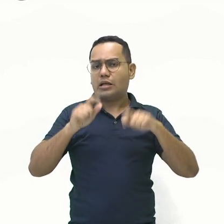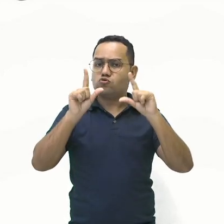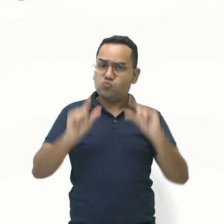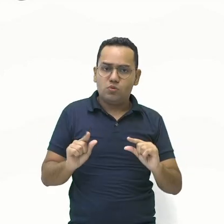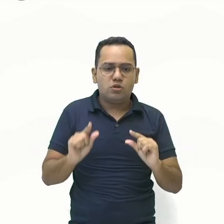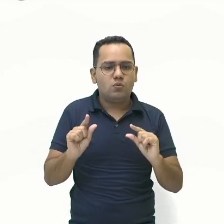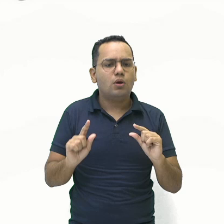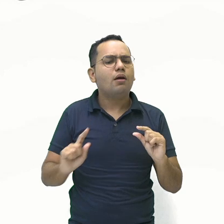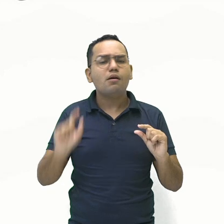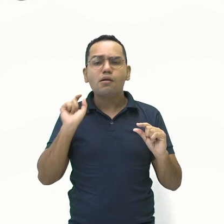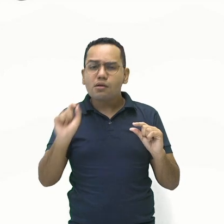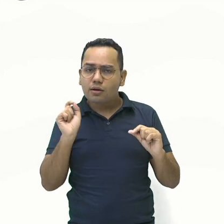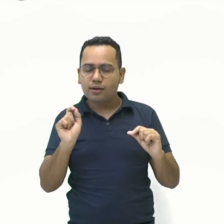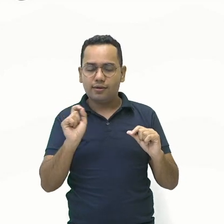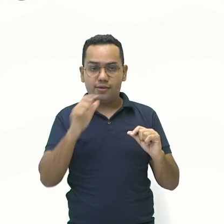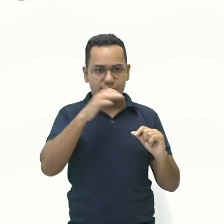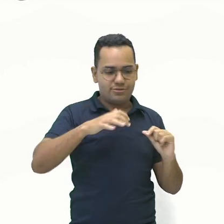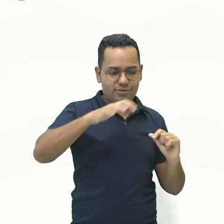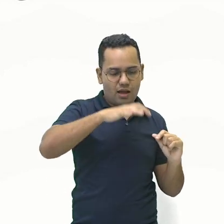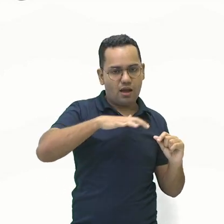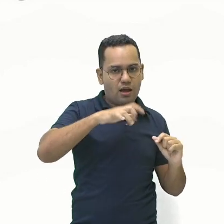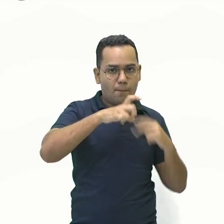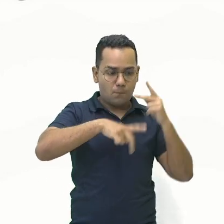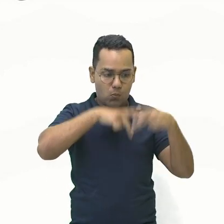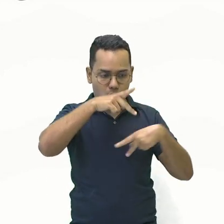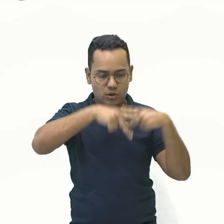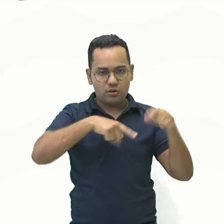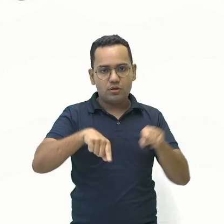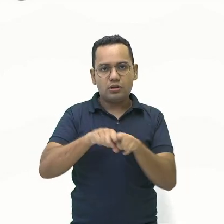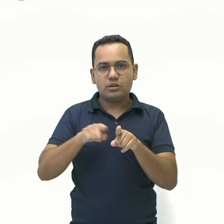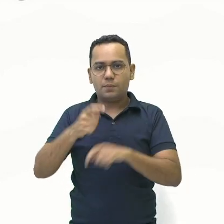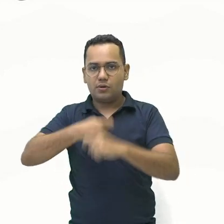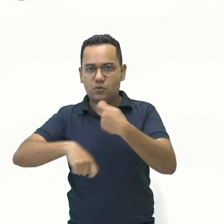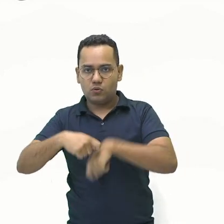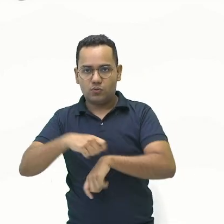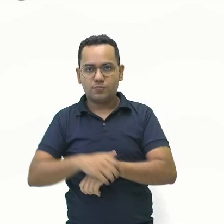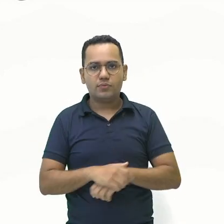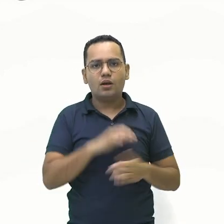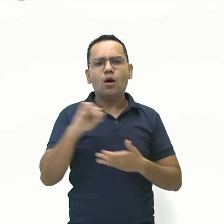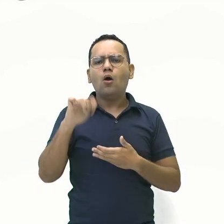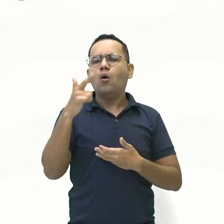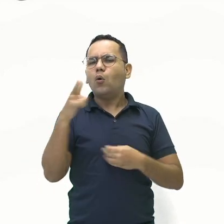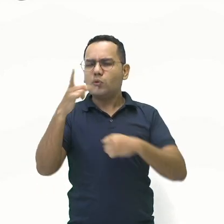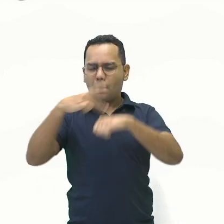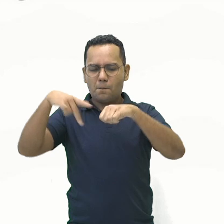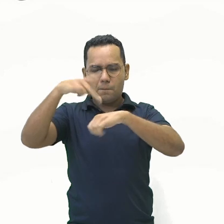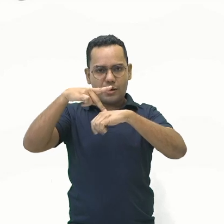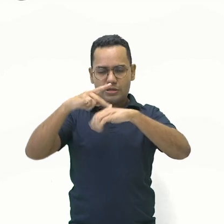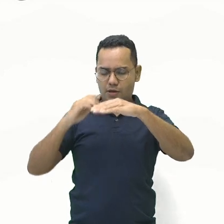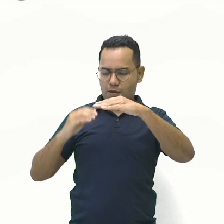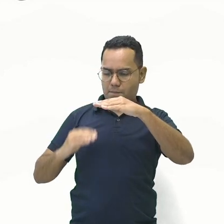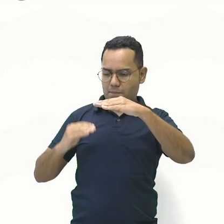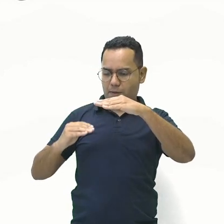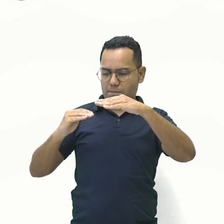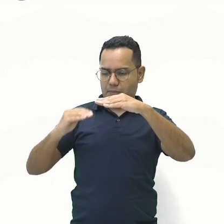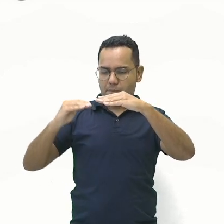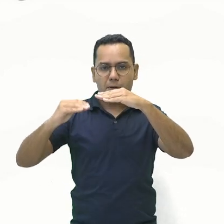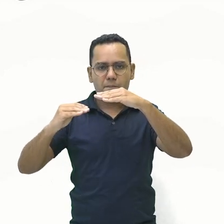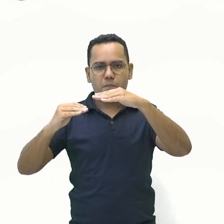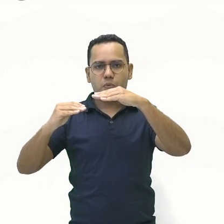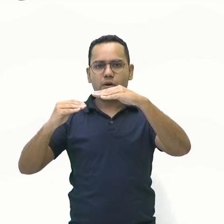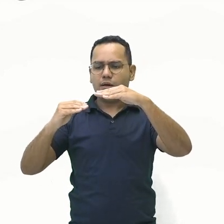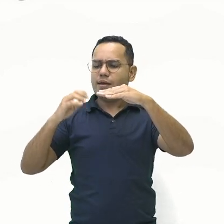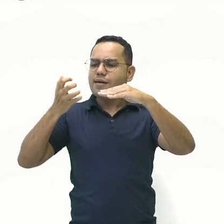vista econômico. Isso afetou bastante os países subdesenvolvidos, né, que na época estavam em amplo processo de